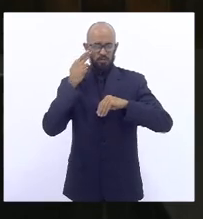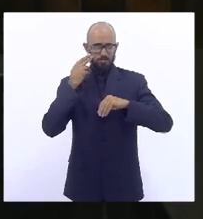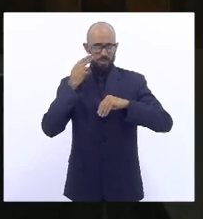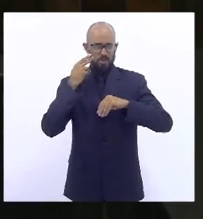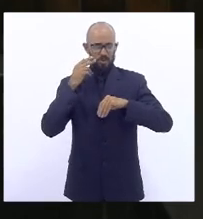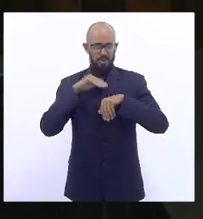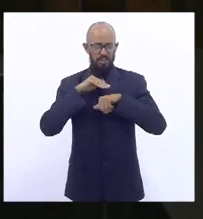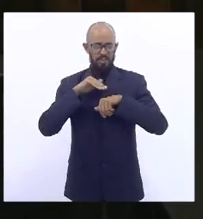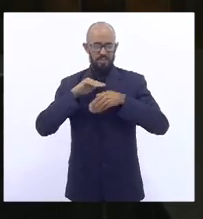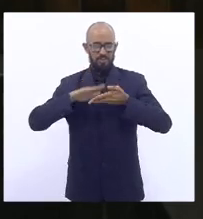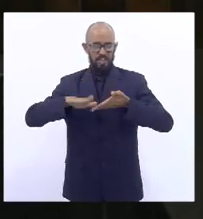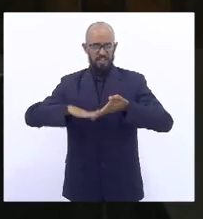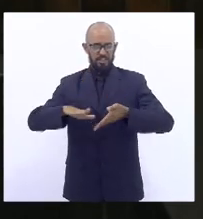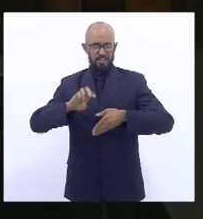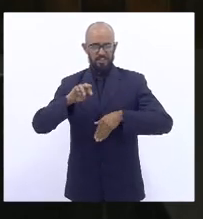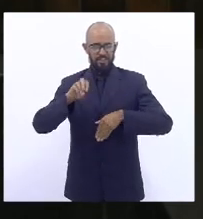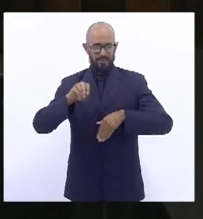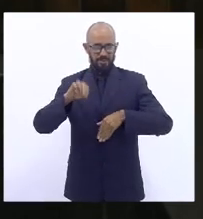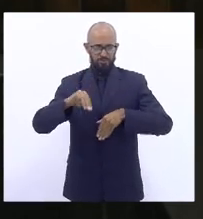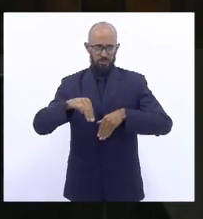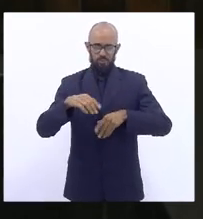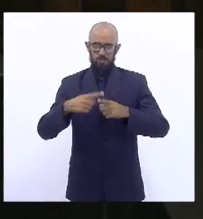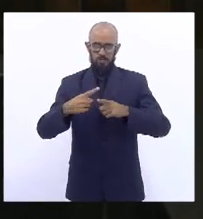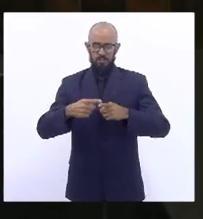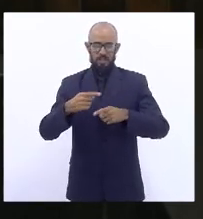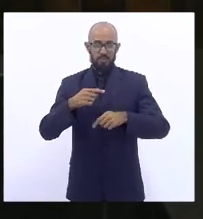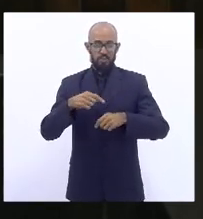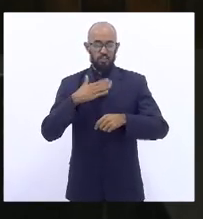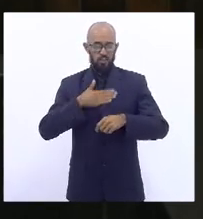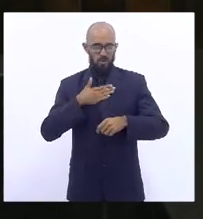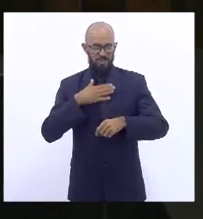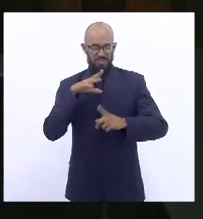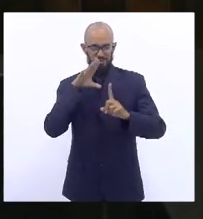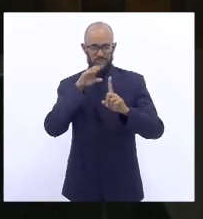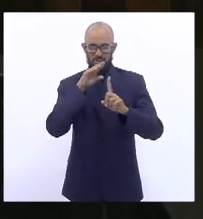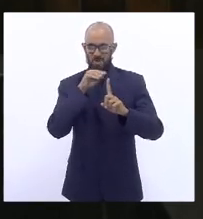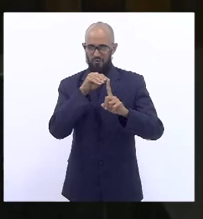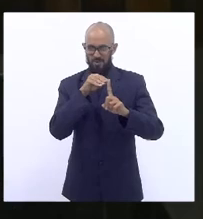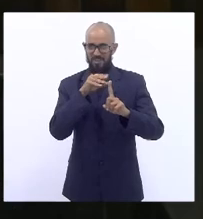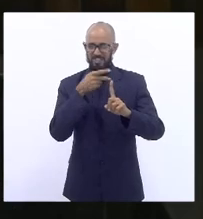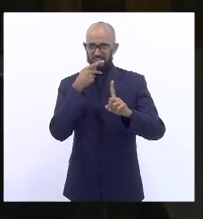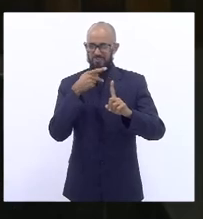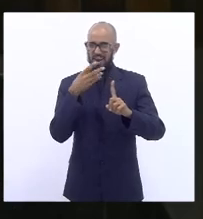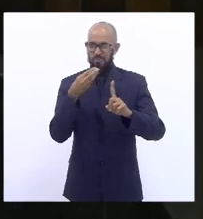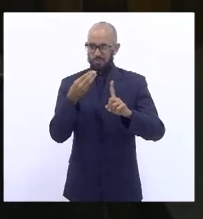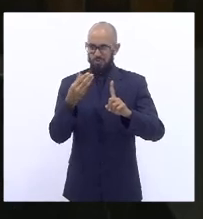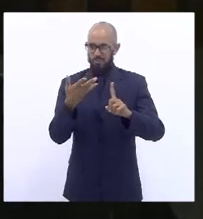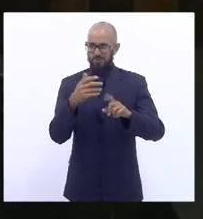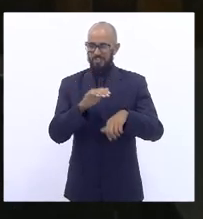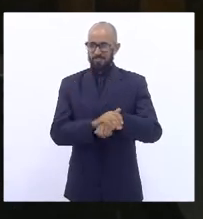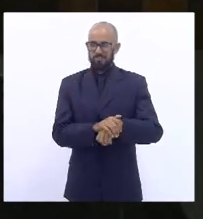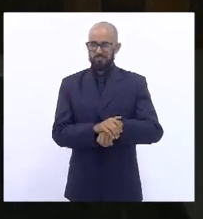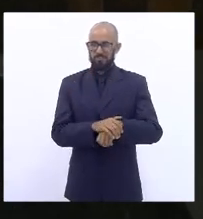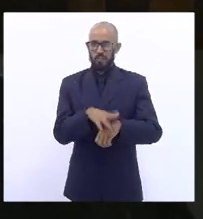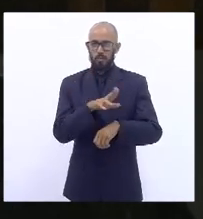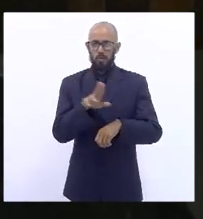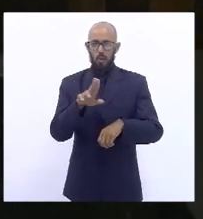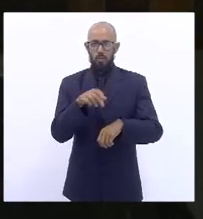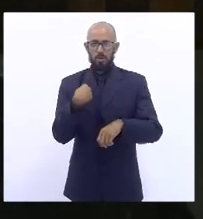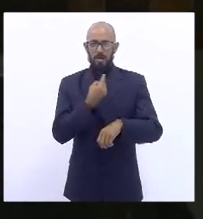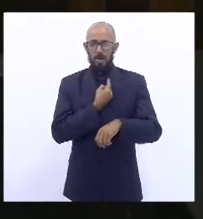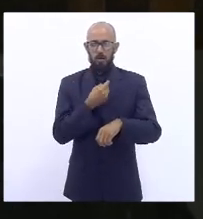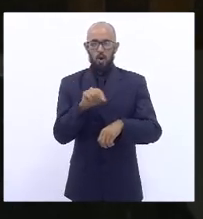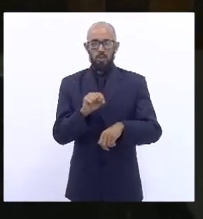meia hora falando, porque nós não podemos ver o microfone e gente prestando atenção, que a gente fala muito. Inclusive, o nome da nossa função